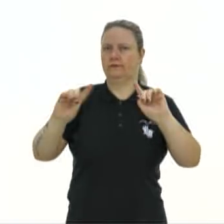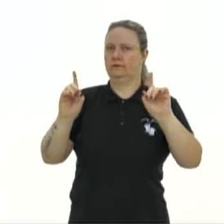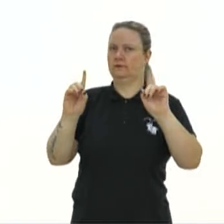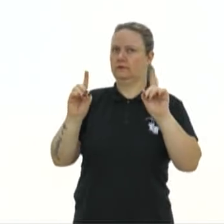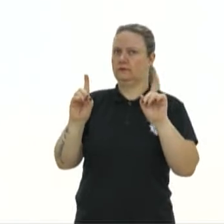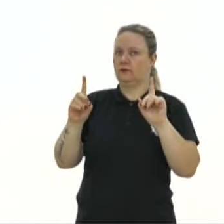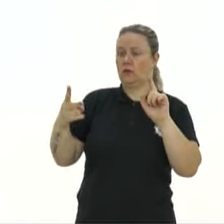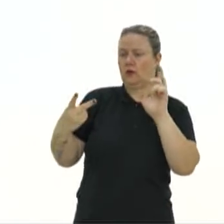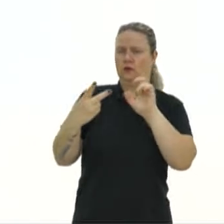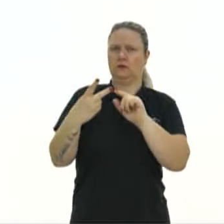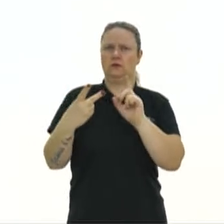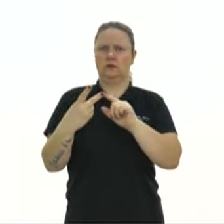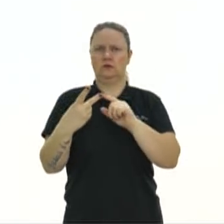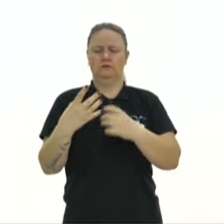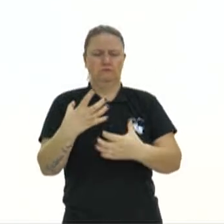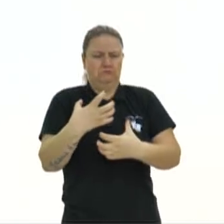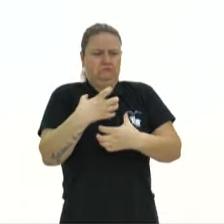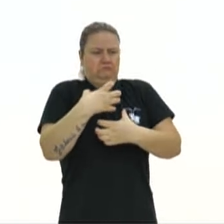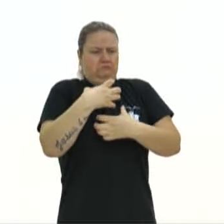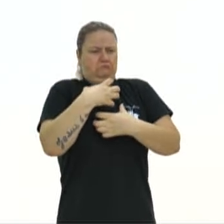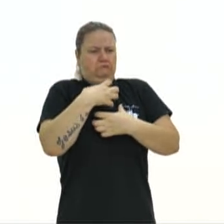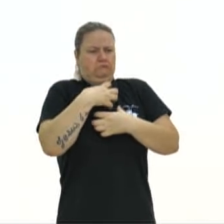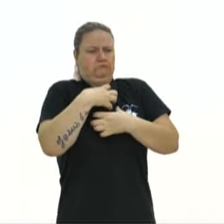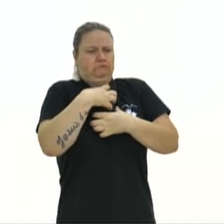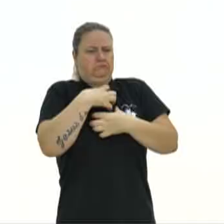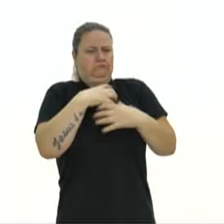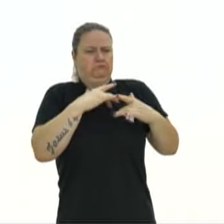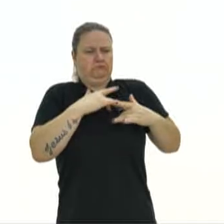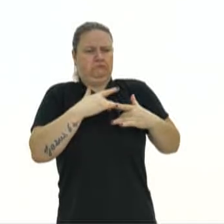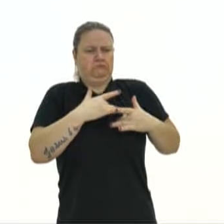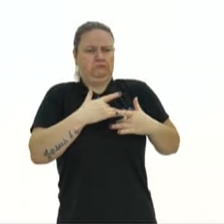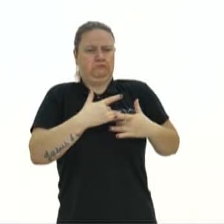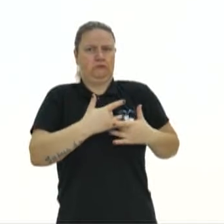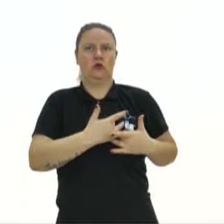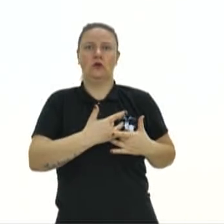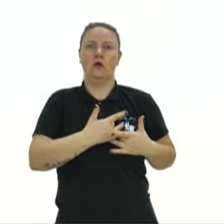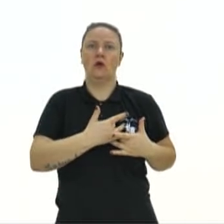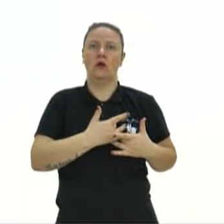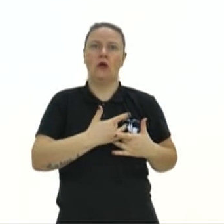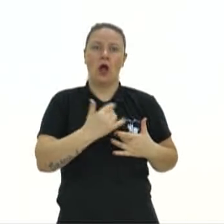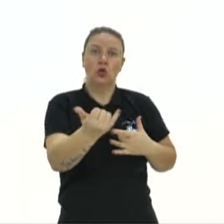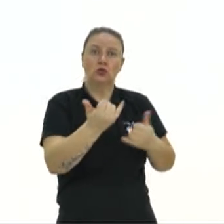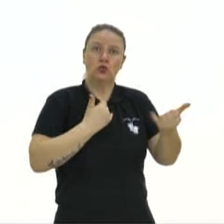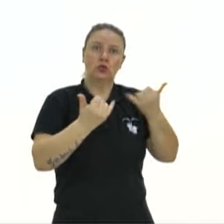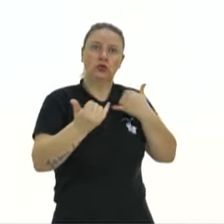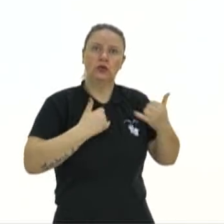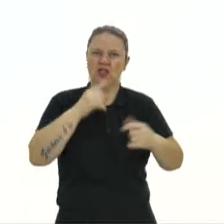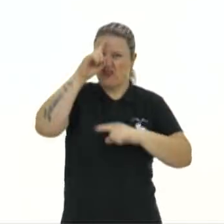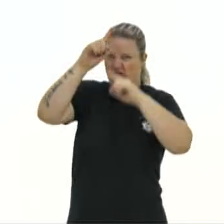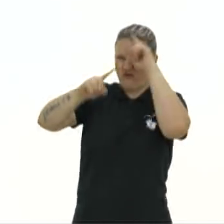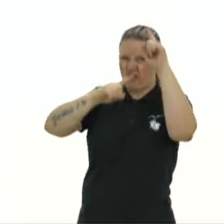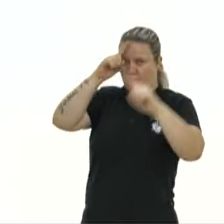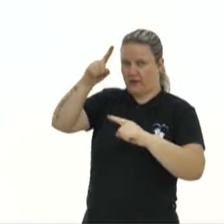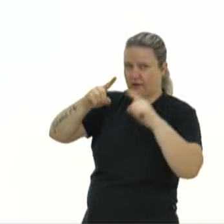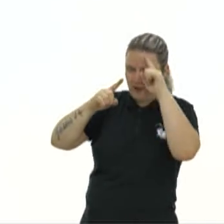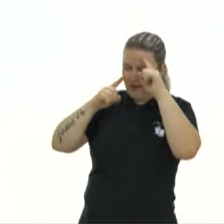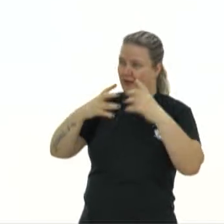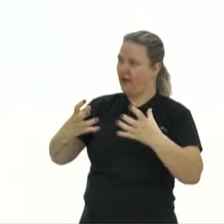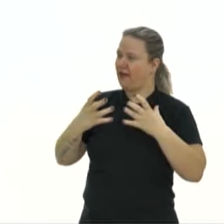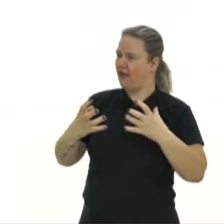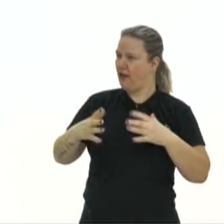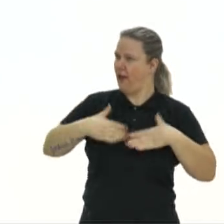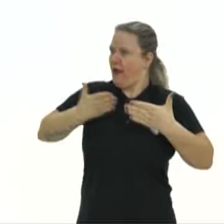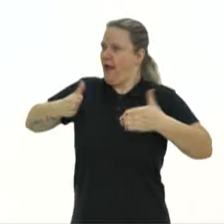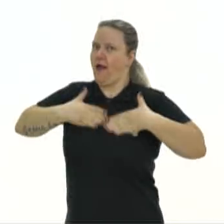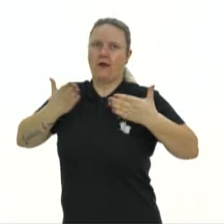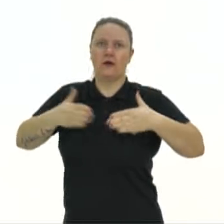lhe causou uma reação emocional muito grande? Desconfie. Notícias inventadas são feitas para causar,